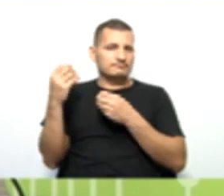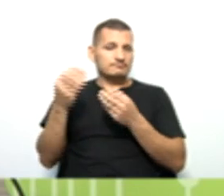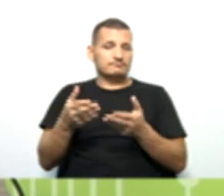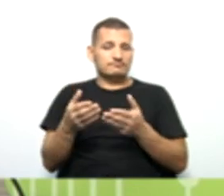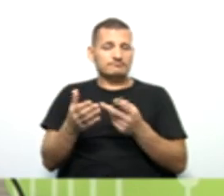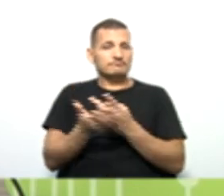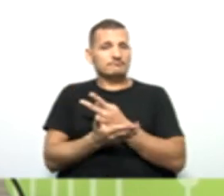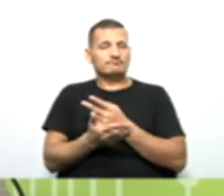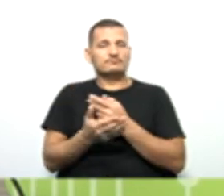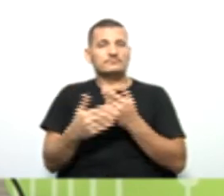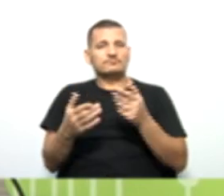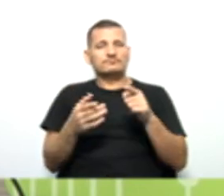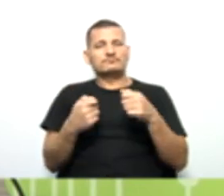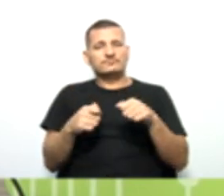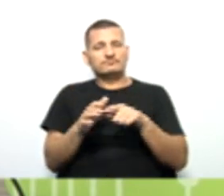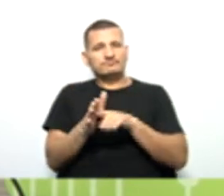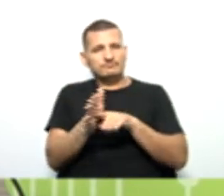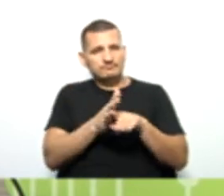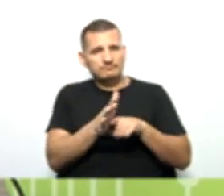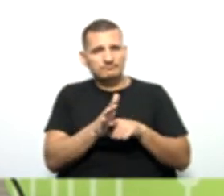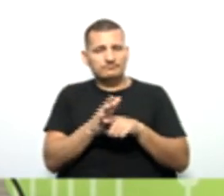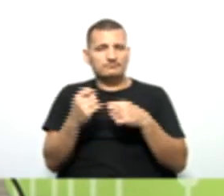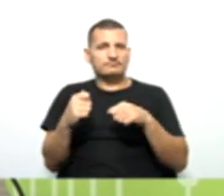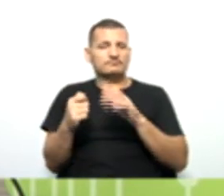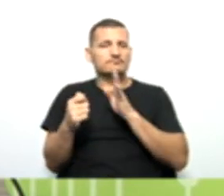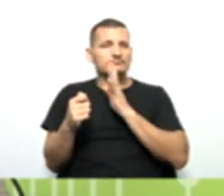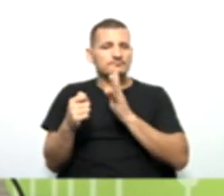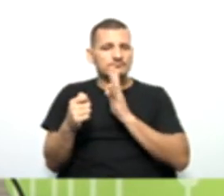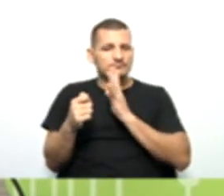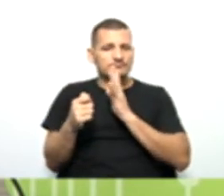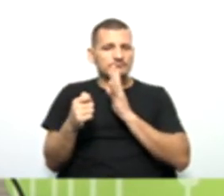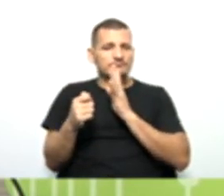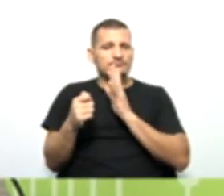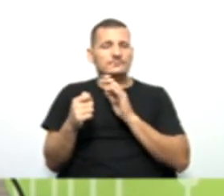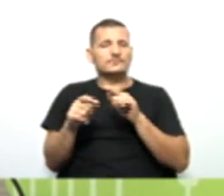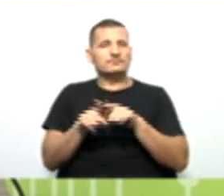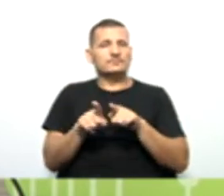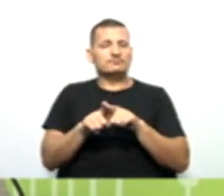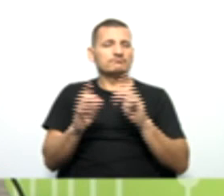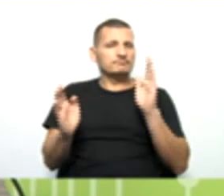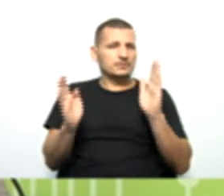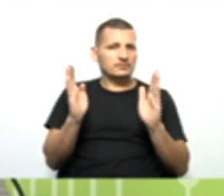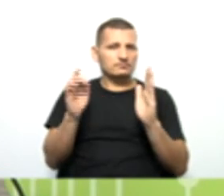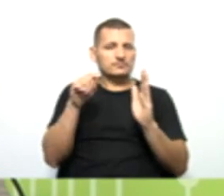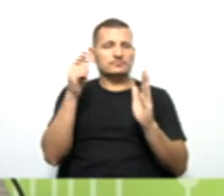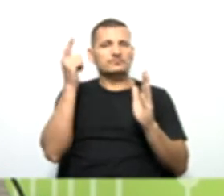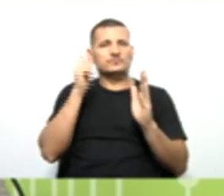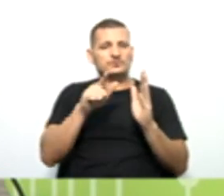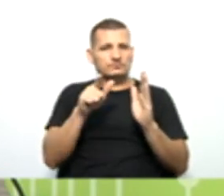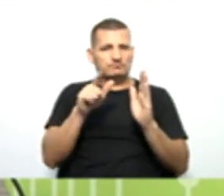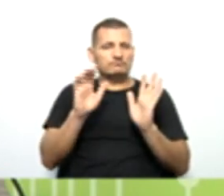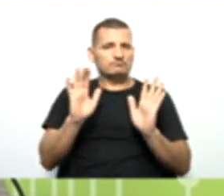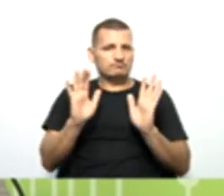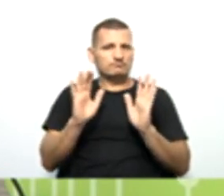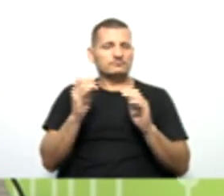que fazer pesquisas, você tem que conhecer aquelas atividades e definir prazos que você consiga cumprir.